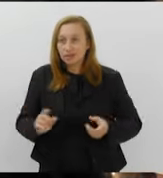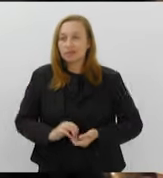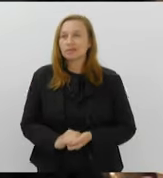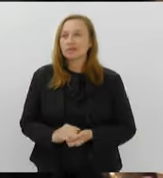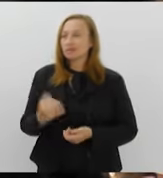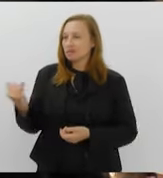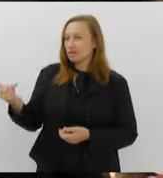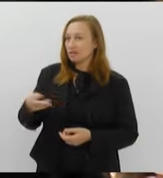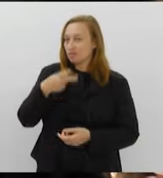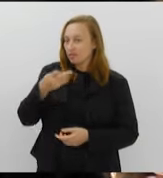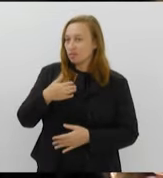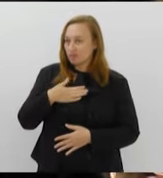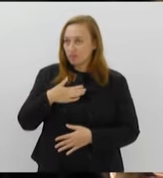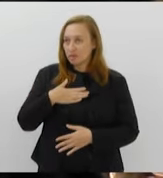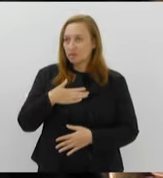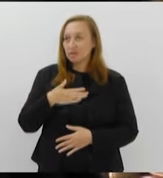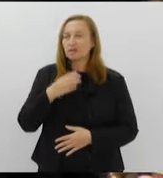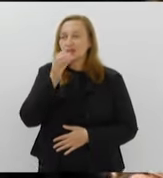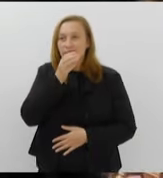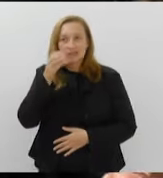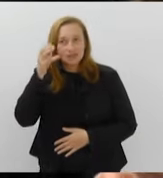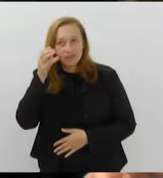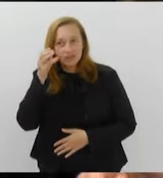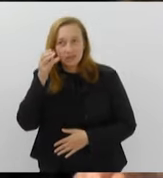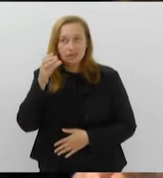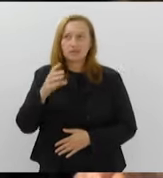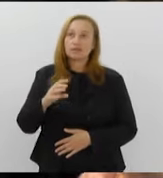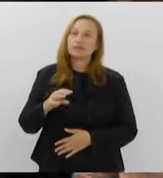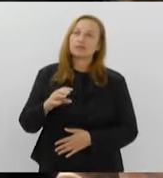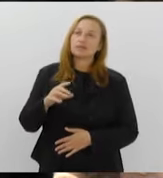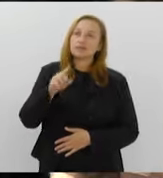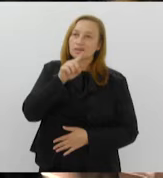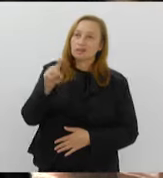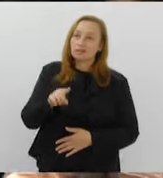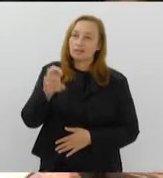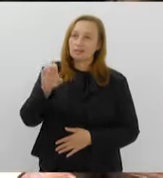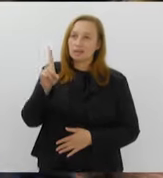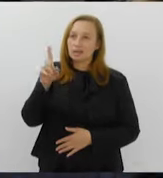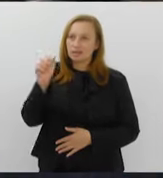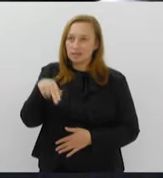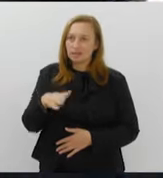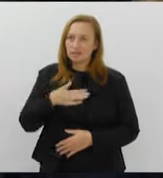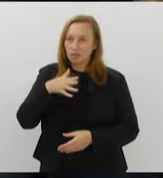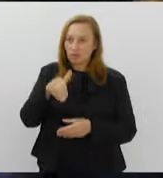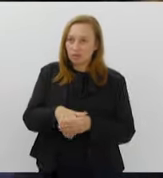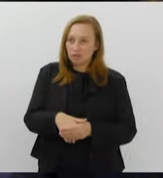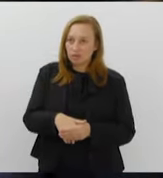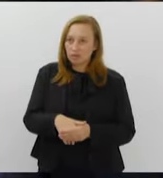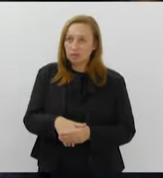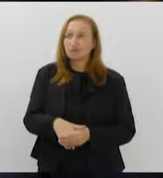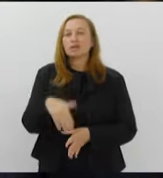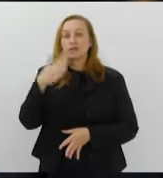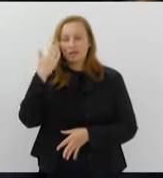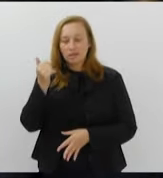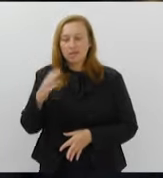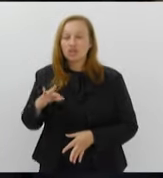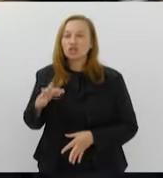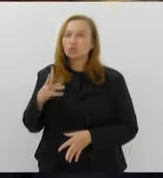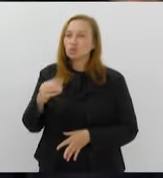falaram comigo foi a deputada Célia e a deputada Zeidan, que é o meu voto, apesar de saber de toda